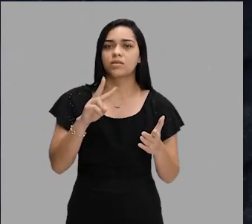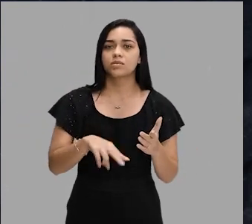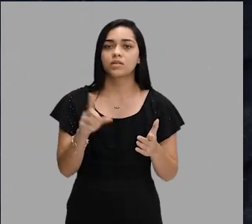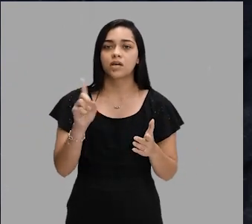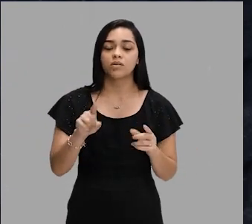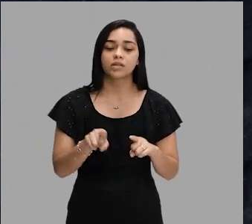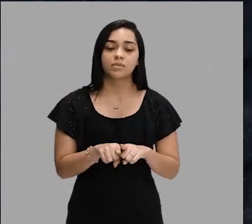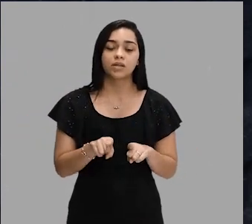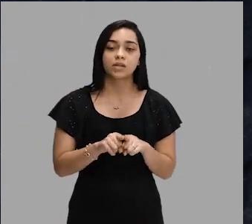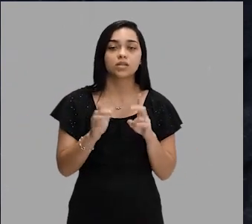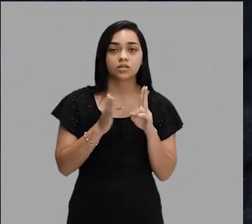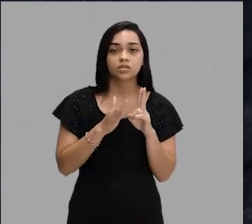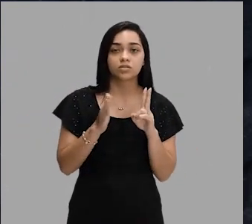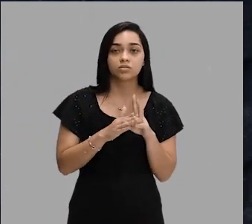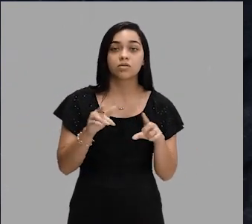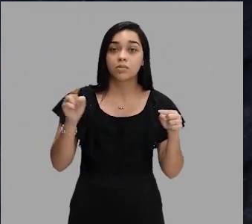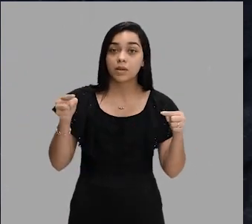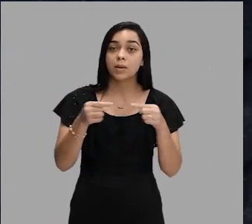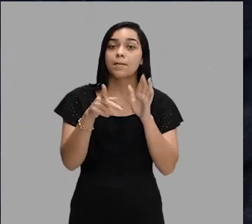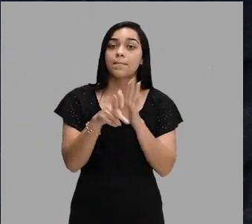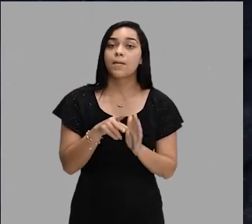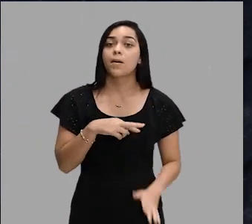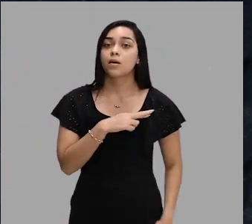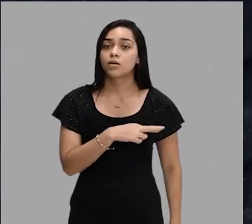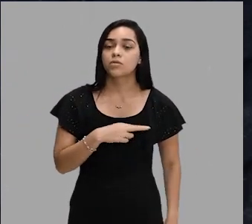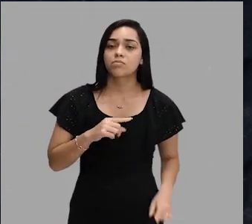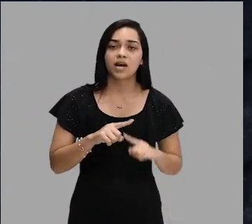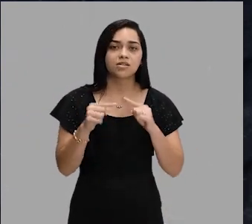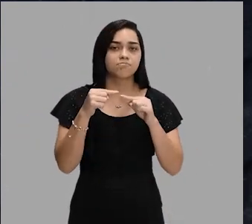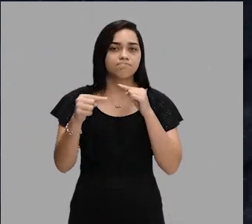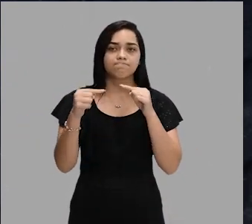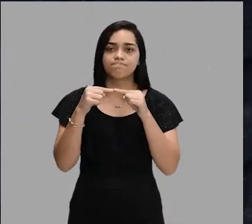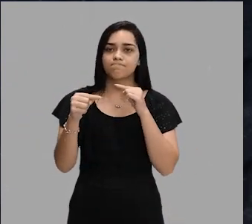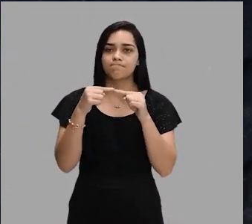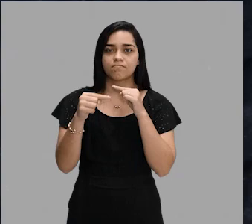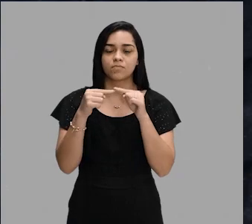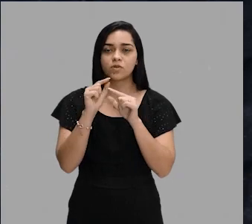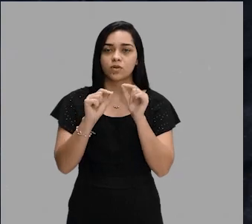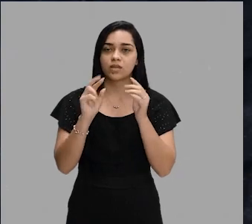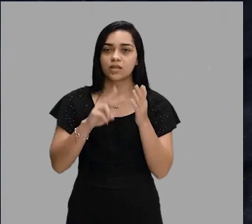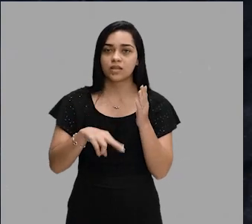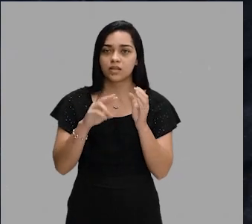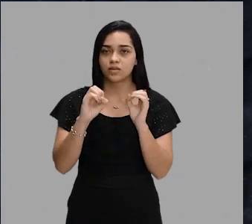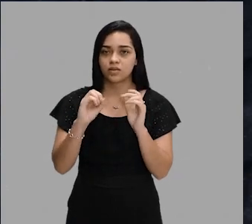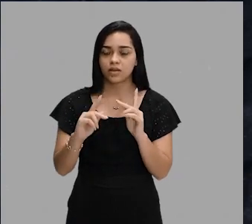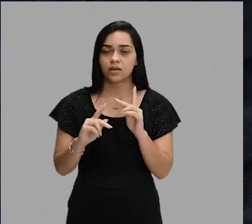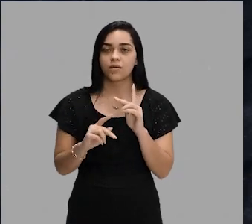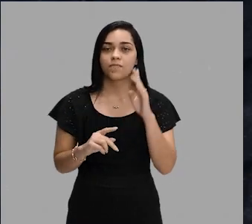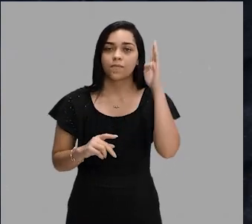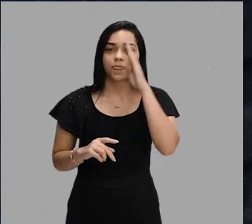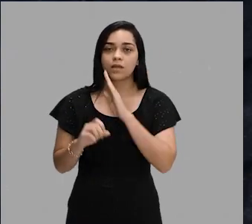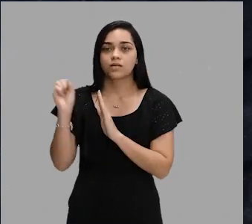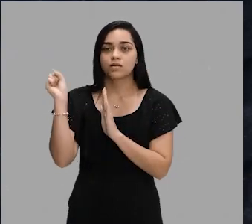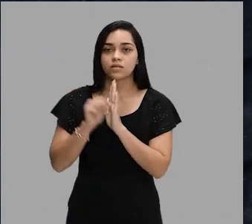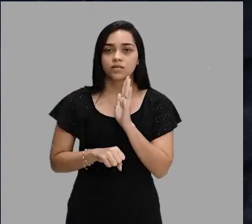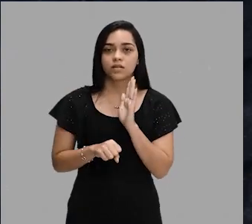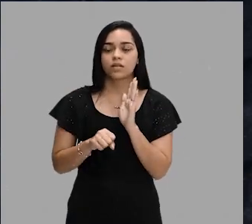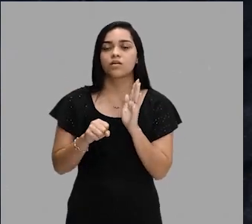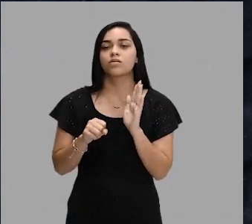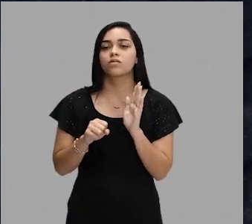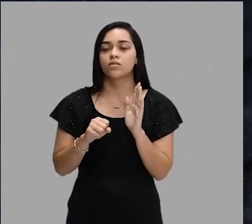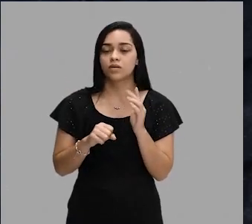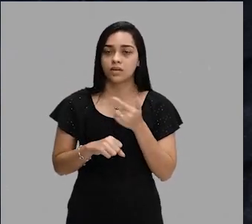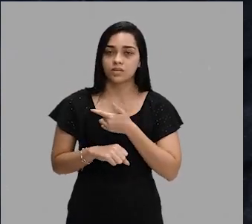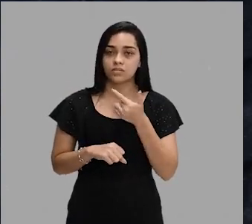E indianismo, que também é romantismo, mas não tem a ver com o que foi lido. Mal do século ou ultrarromantismo